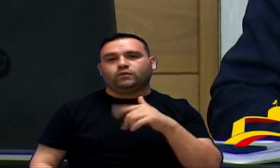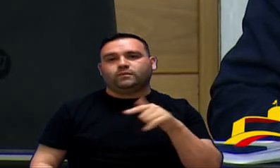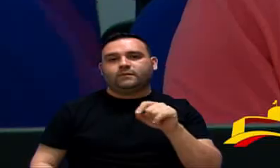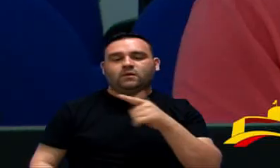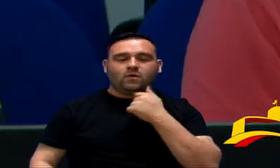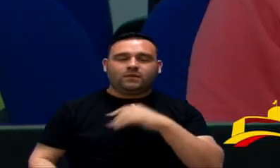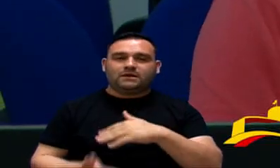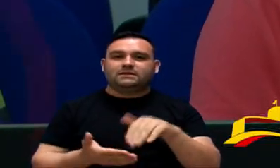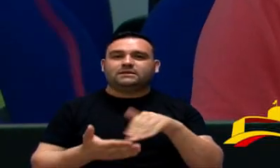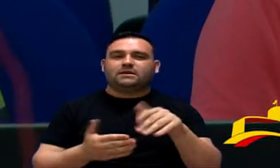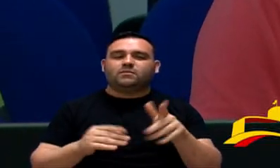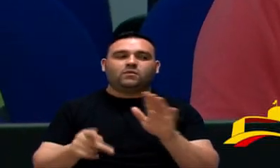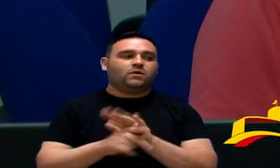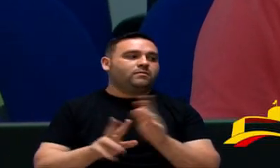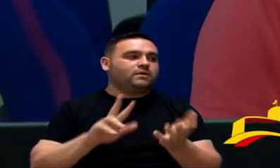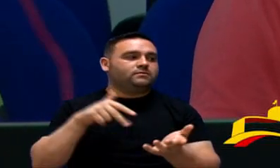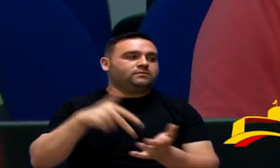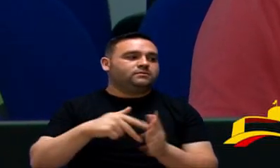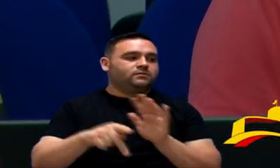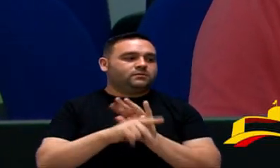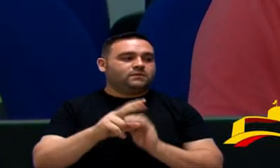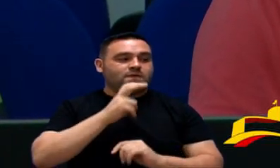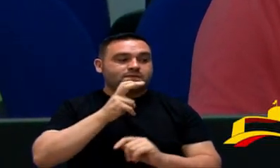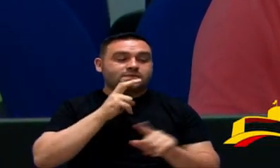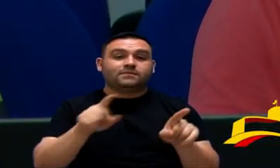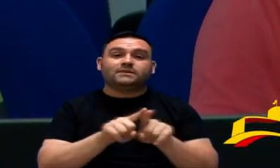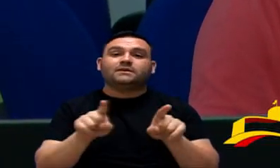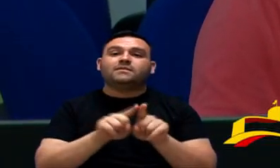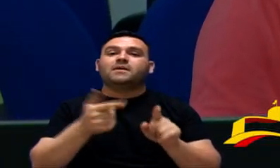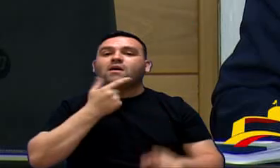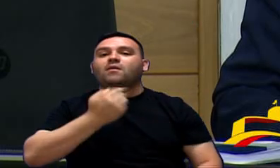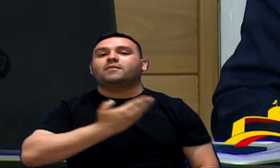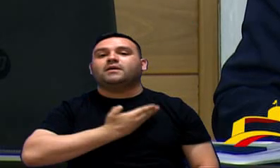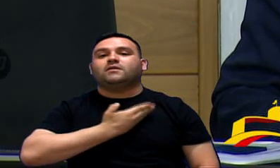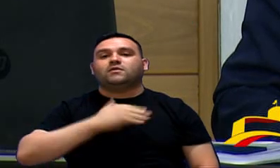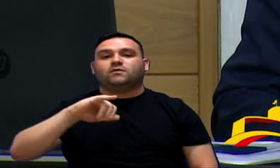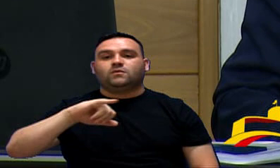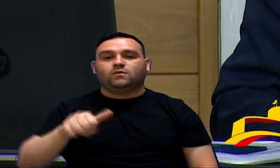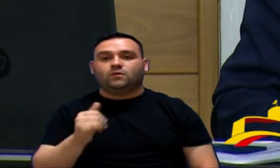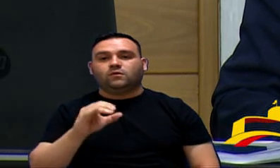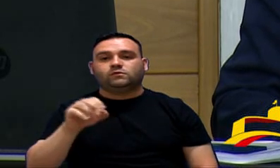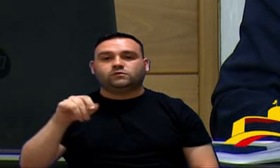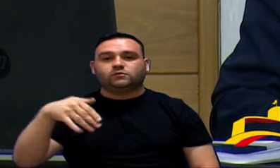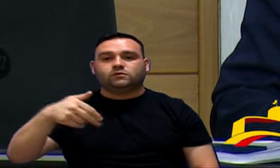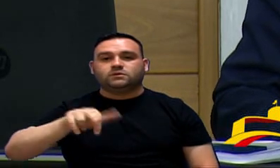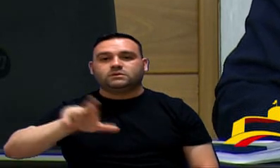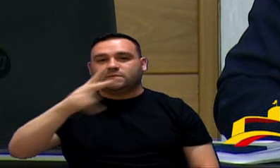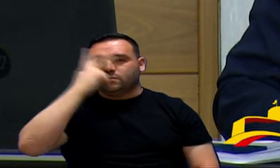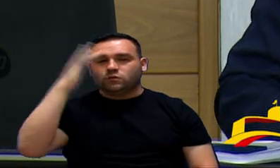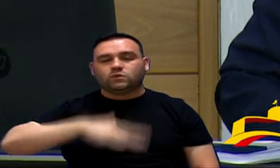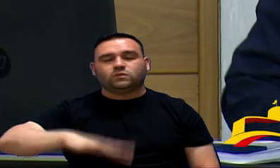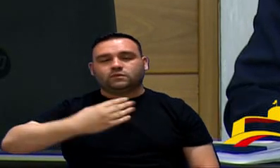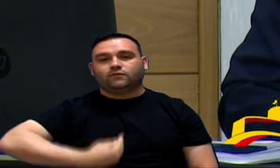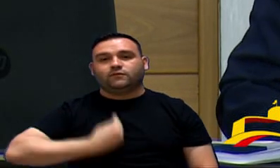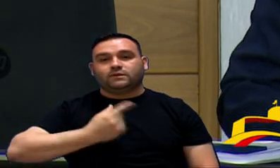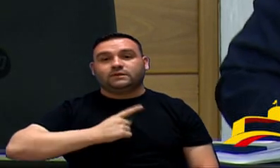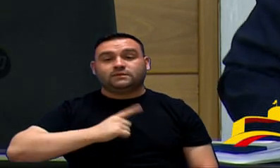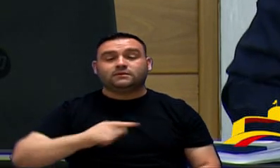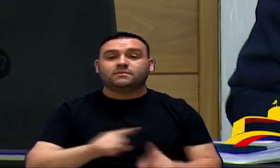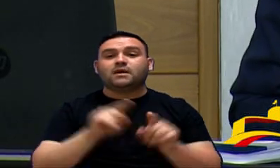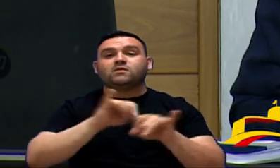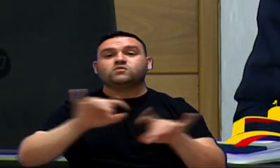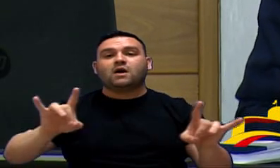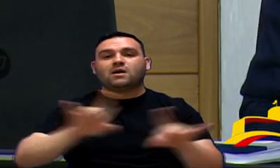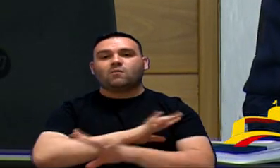secretária da Segurança Comunitária de Sorocaba. Também o nosso amigo ali, pastor Josimar. Seja bem-vindo aqui, a todos que estão presentes. E